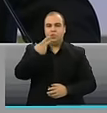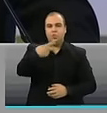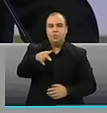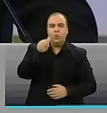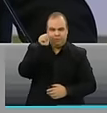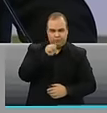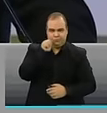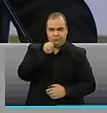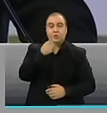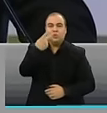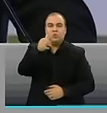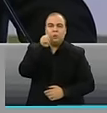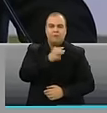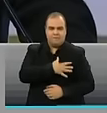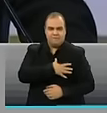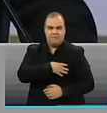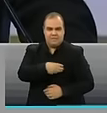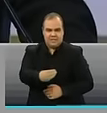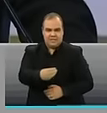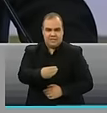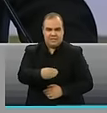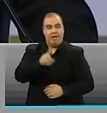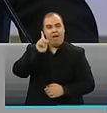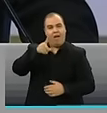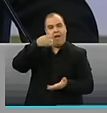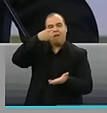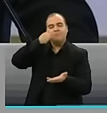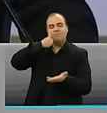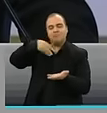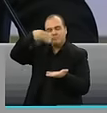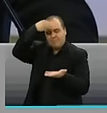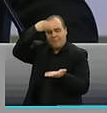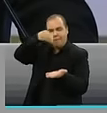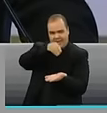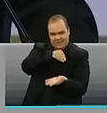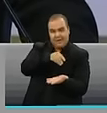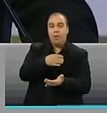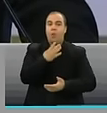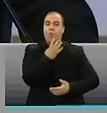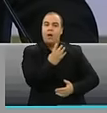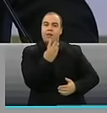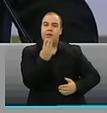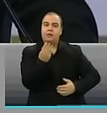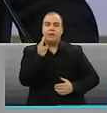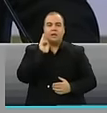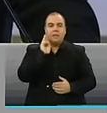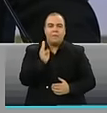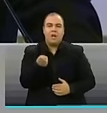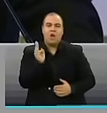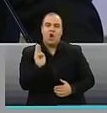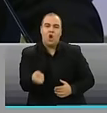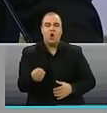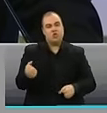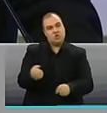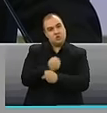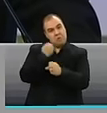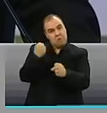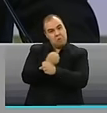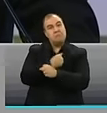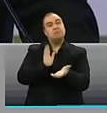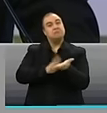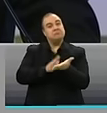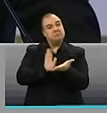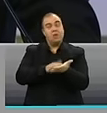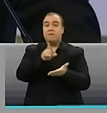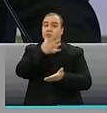a sua filha como batizada. 43 milhões de obras aprovadas para ele. Ele e você esqueceu.